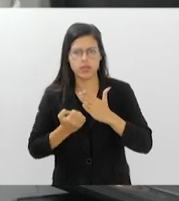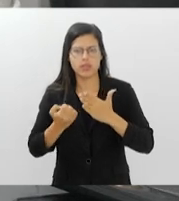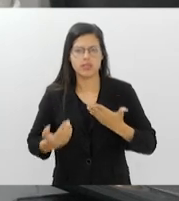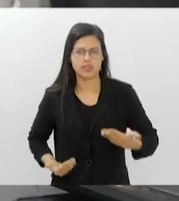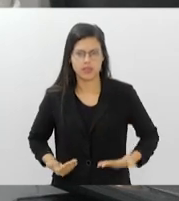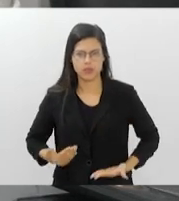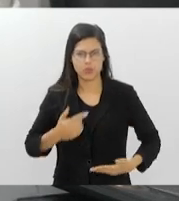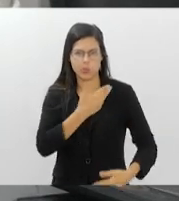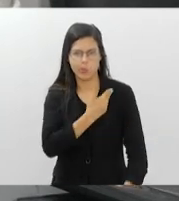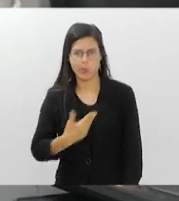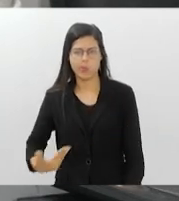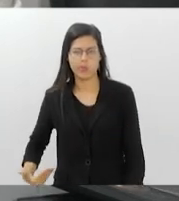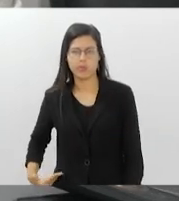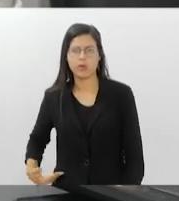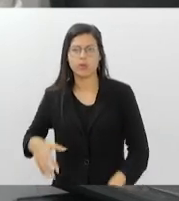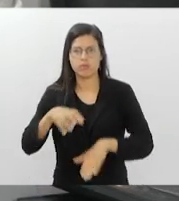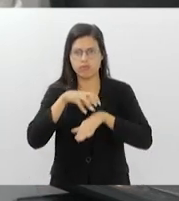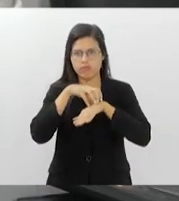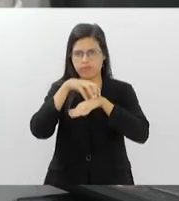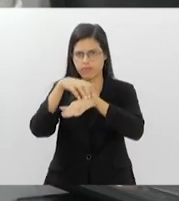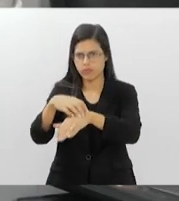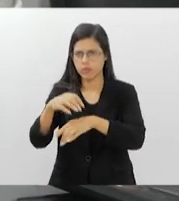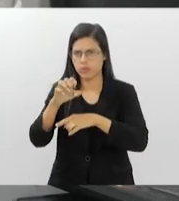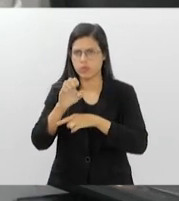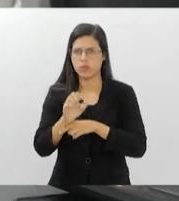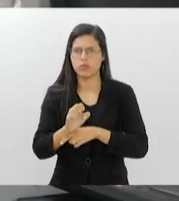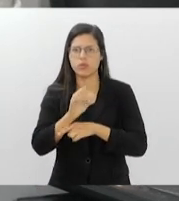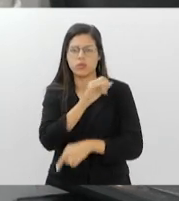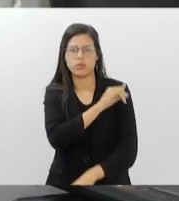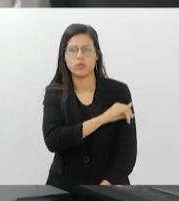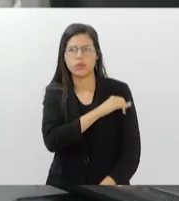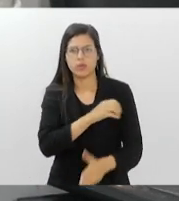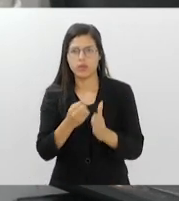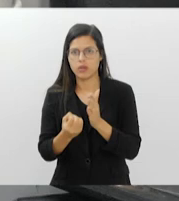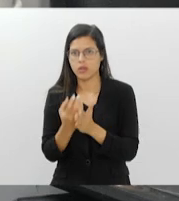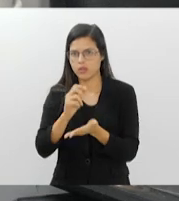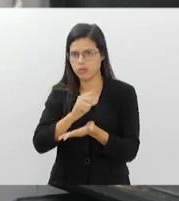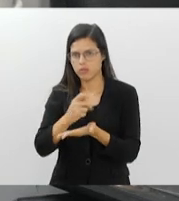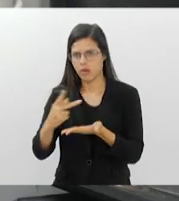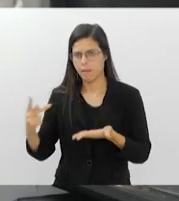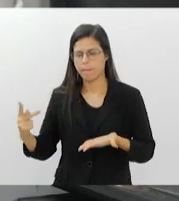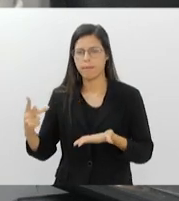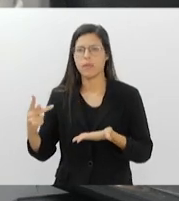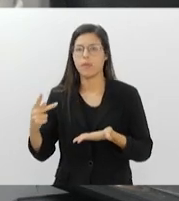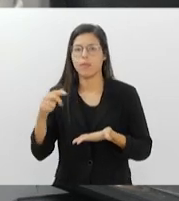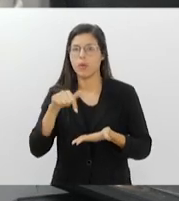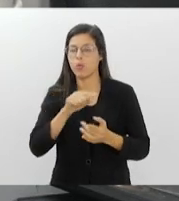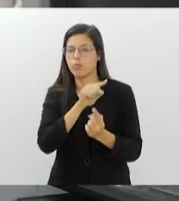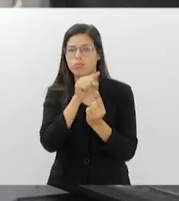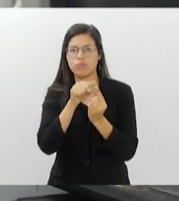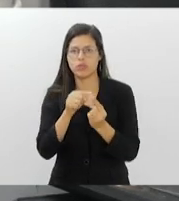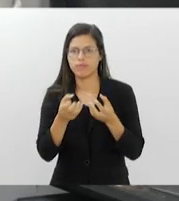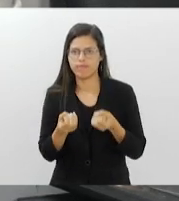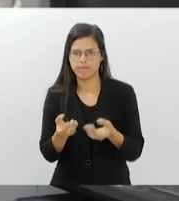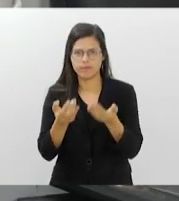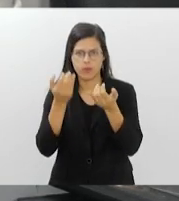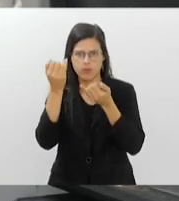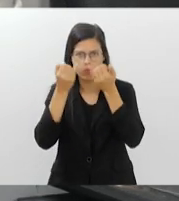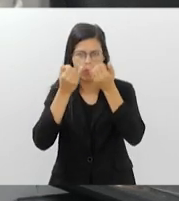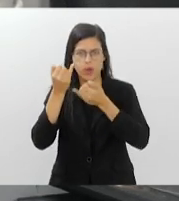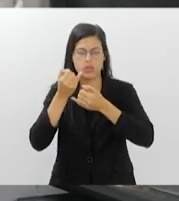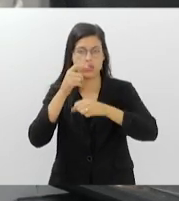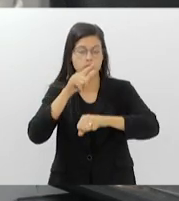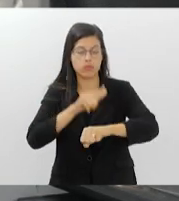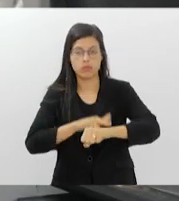públicos de transporte no estado do Rio de Janeiro a criação de aplicativo móvel com de fornecer informações em tempo